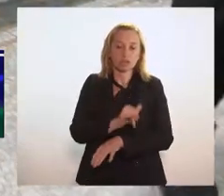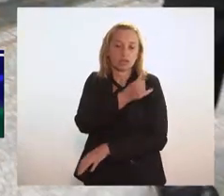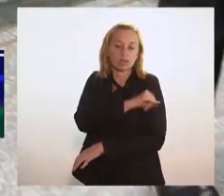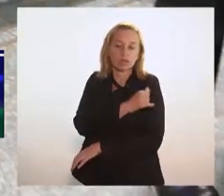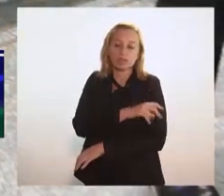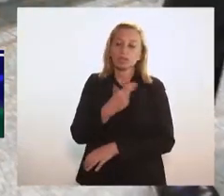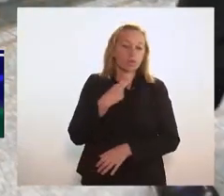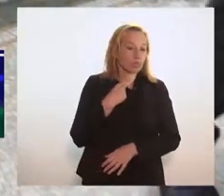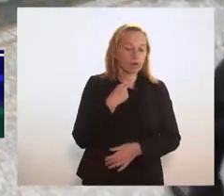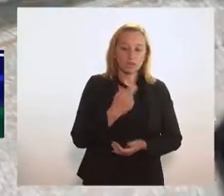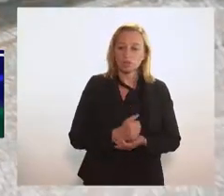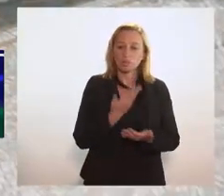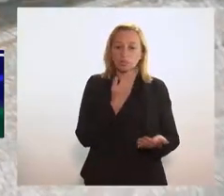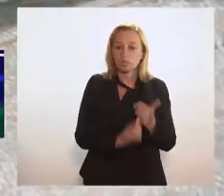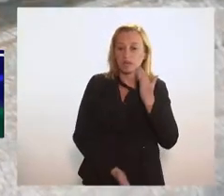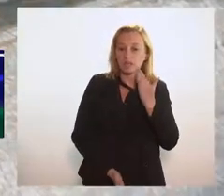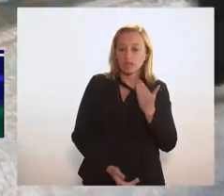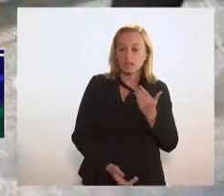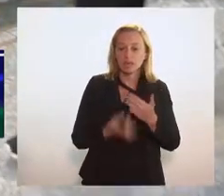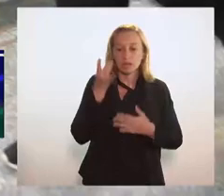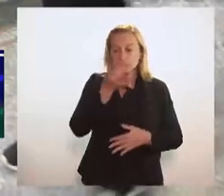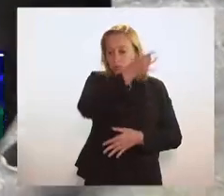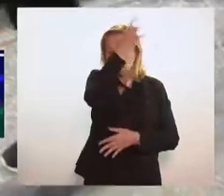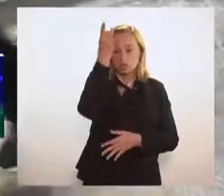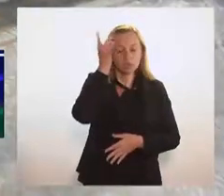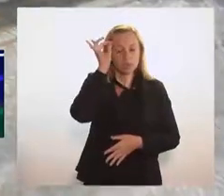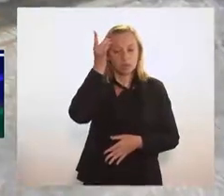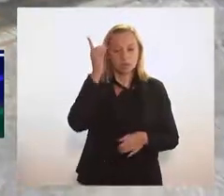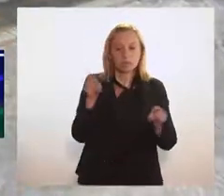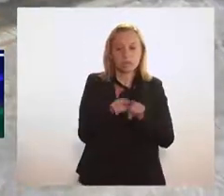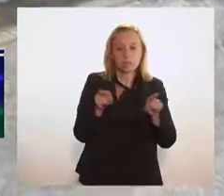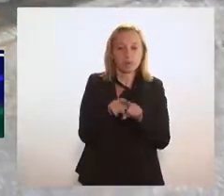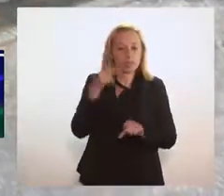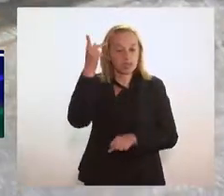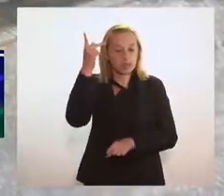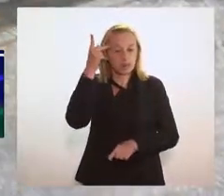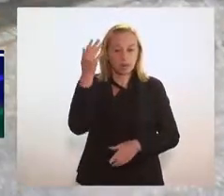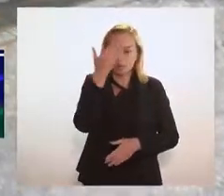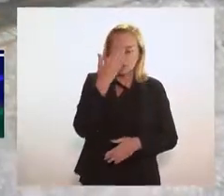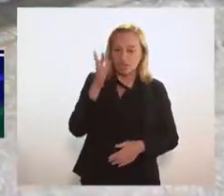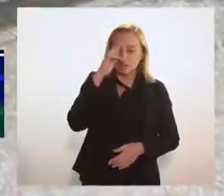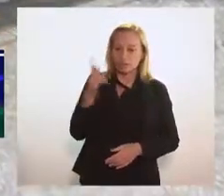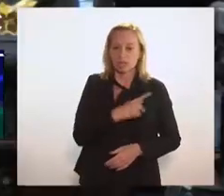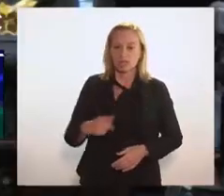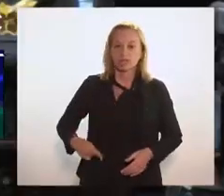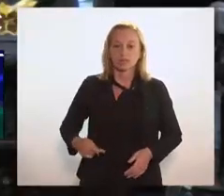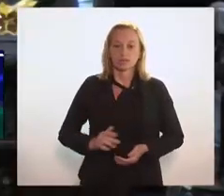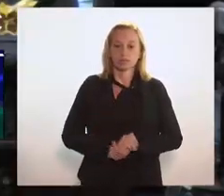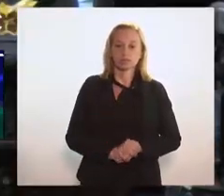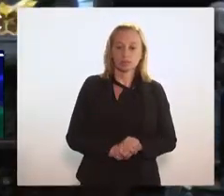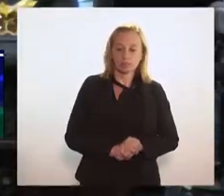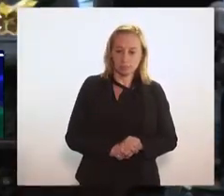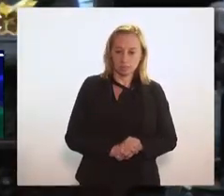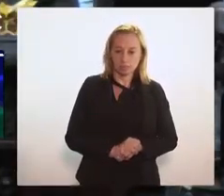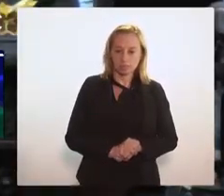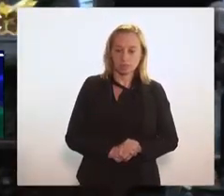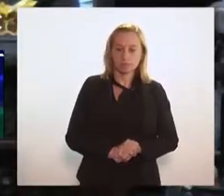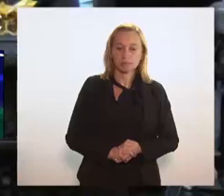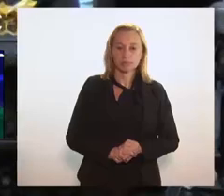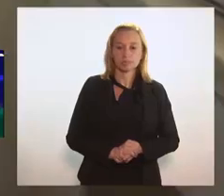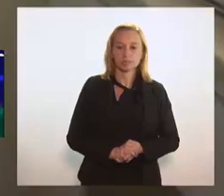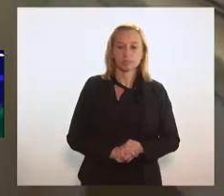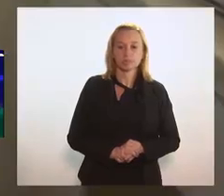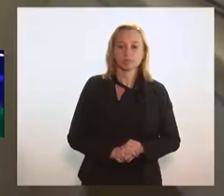podemos mais perder para o Espírito Santo e perder para São Paulo. Obrigado, senhor presidente. Esse caso para